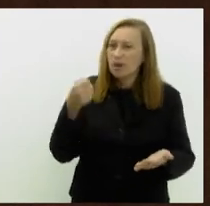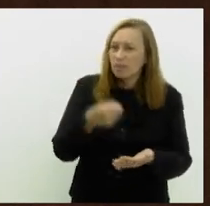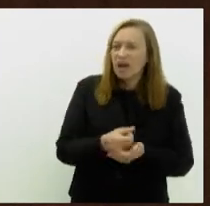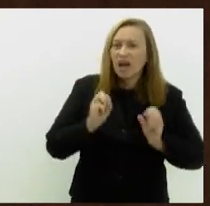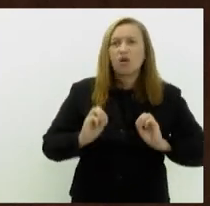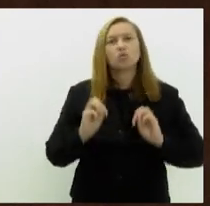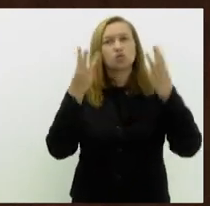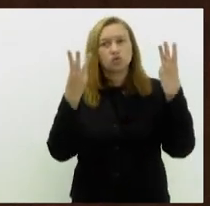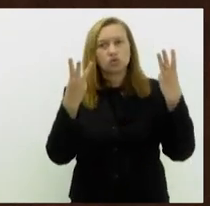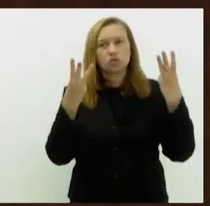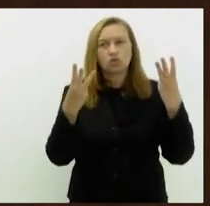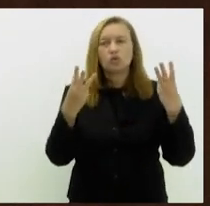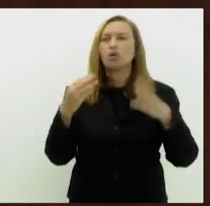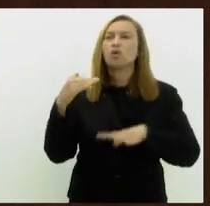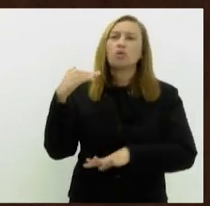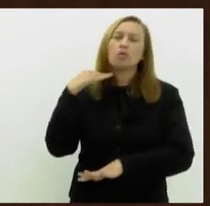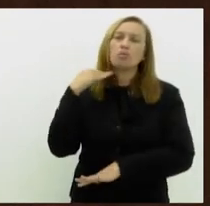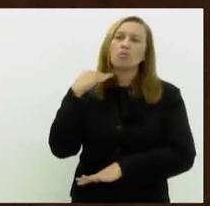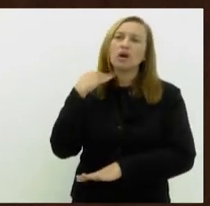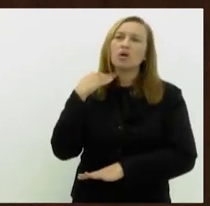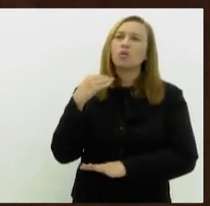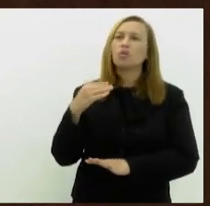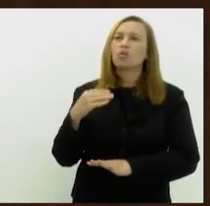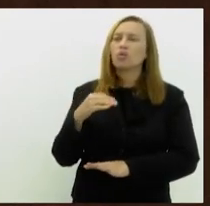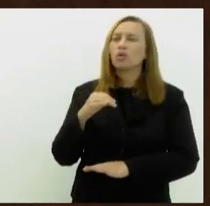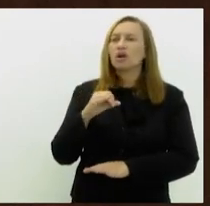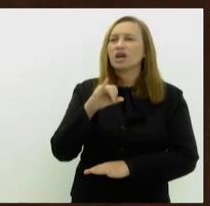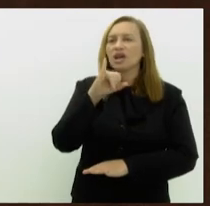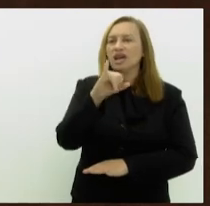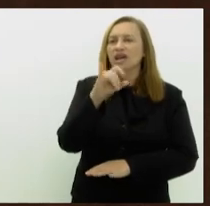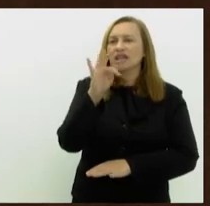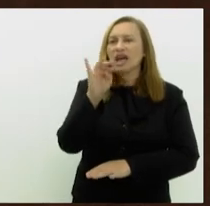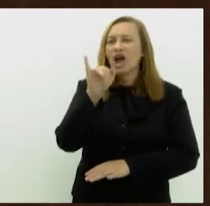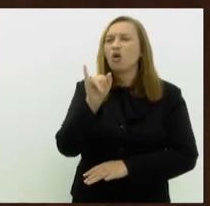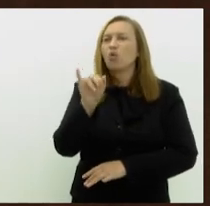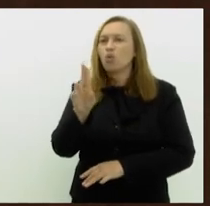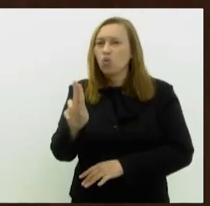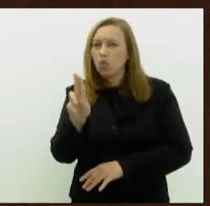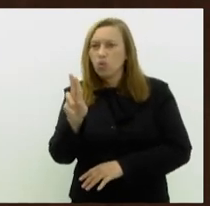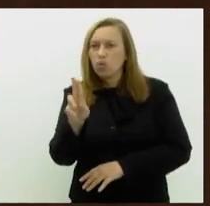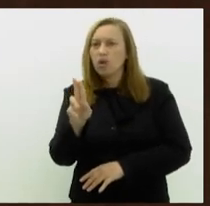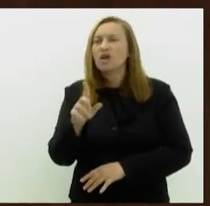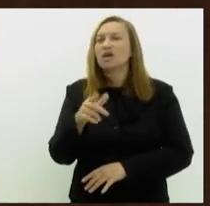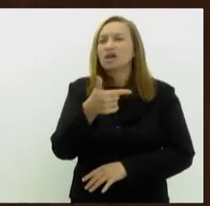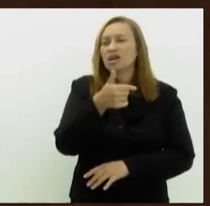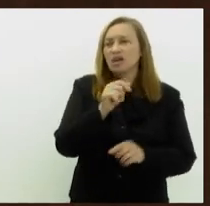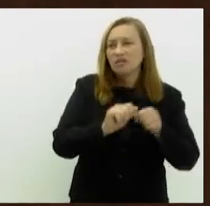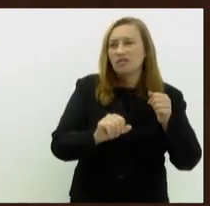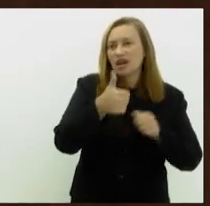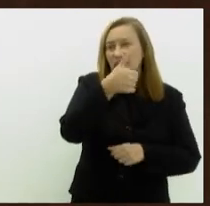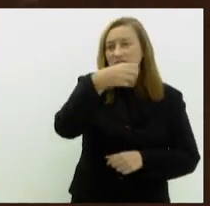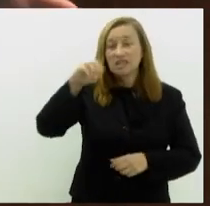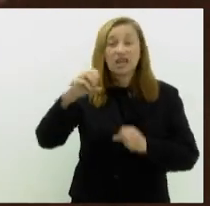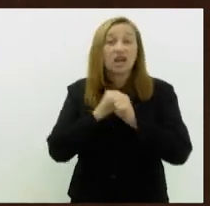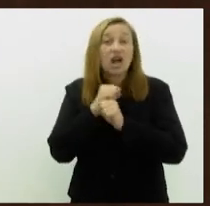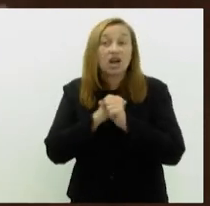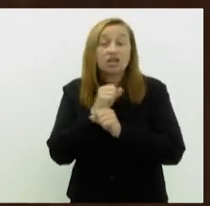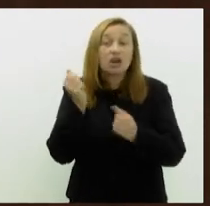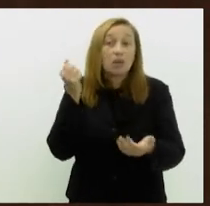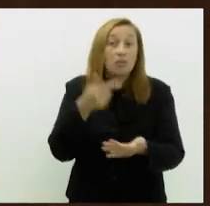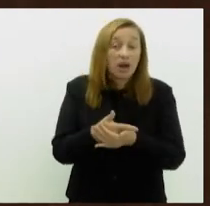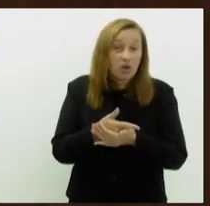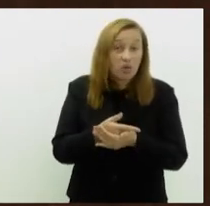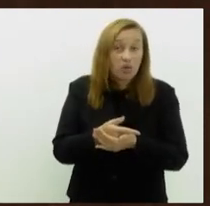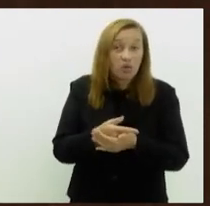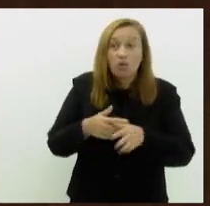O Banco Itaú, que é uma empresa privada que está fazendo 100 anos, pagou o show da Madonna na Praia